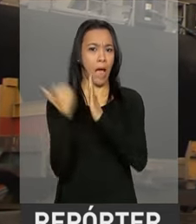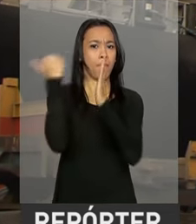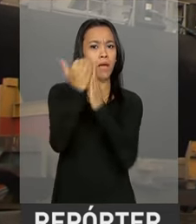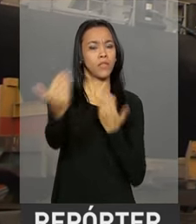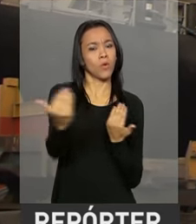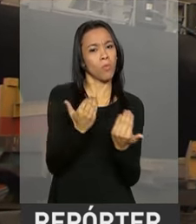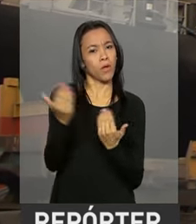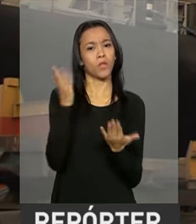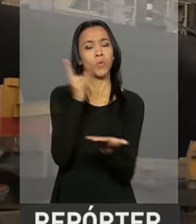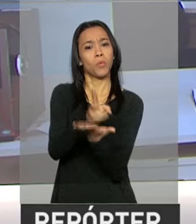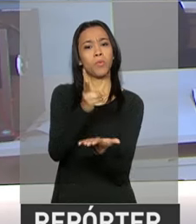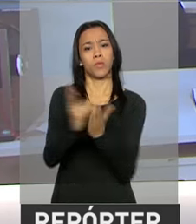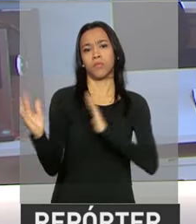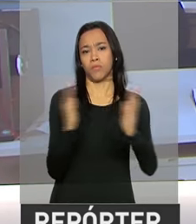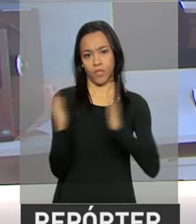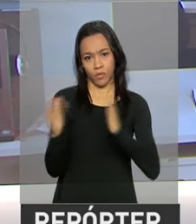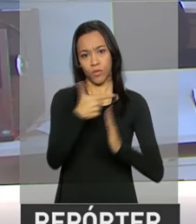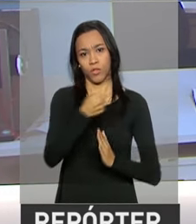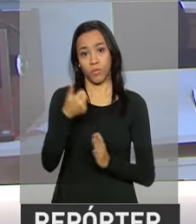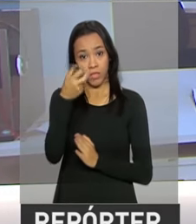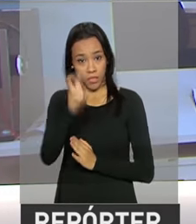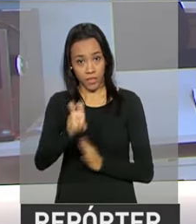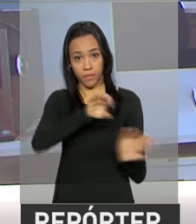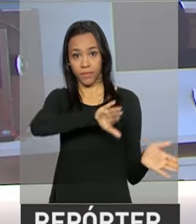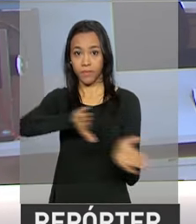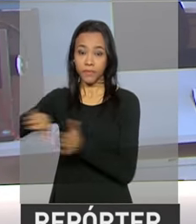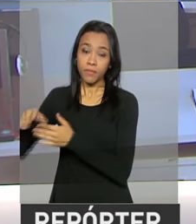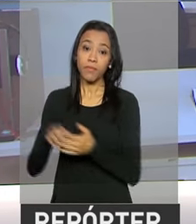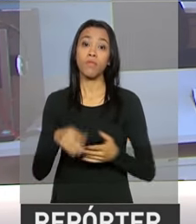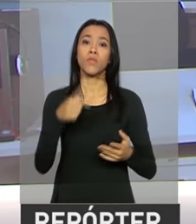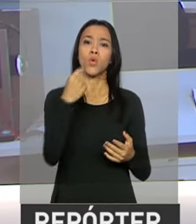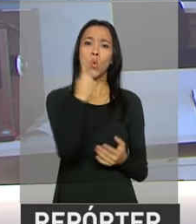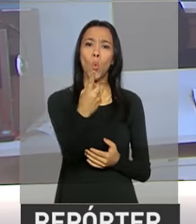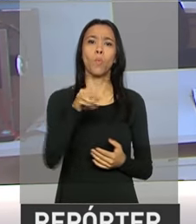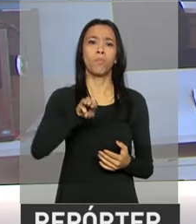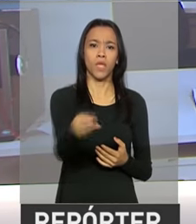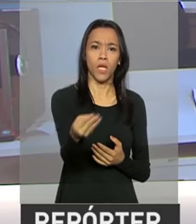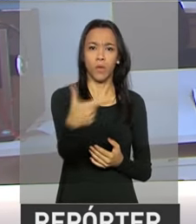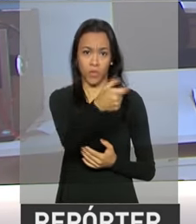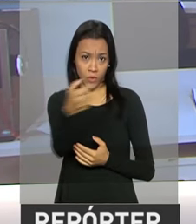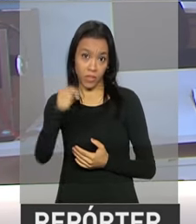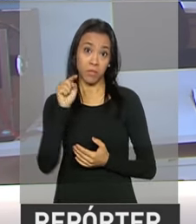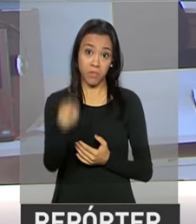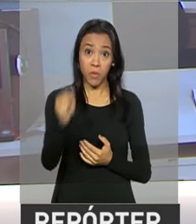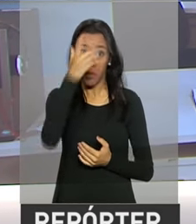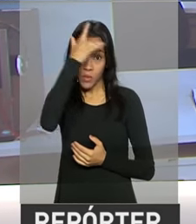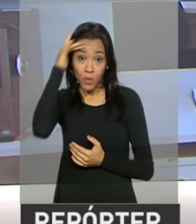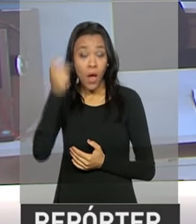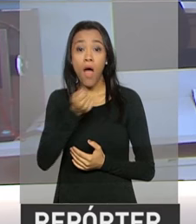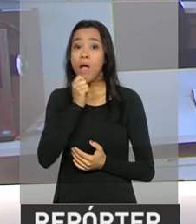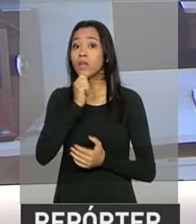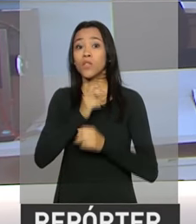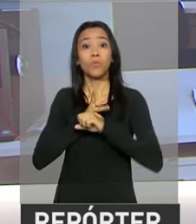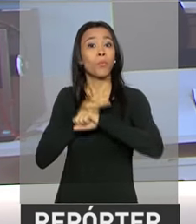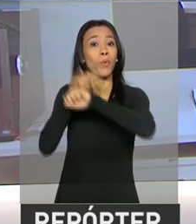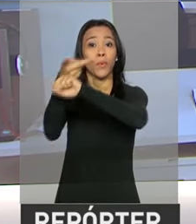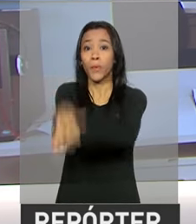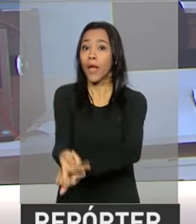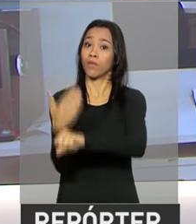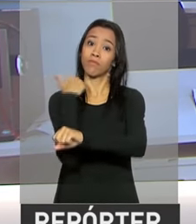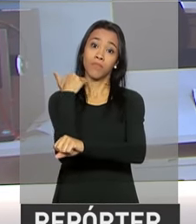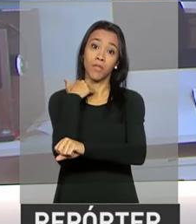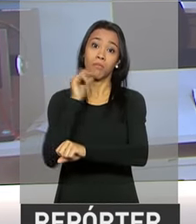período de 2015. Cerca de 1 milhão e 200 mil trabalhadores não compareceram às agências bancárias